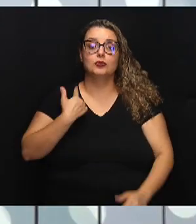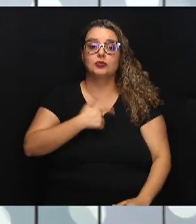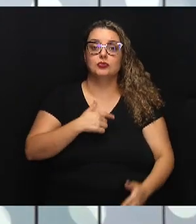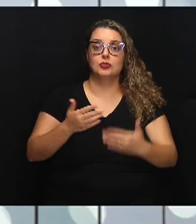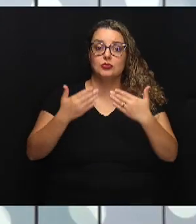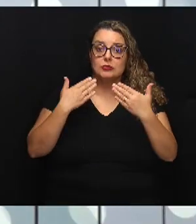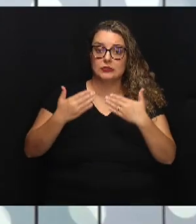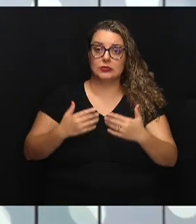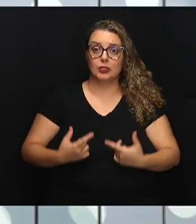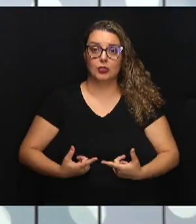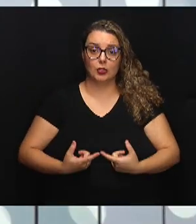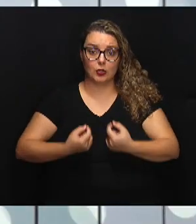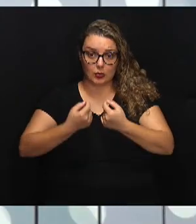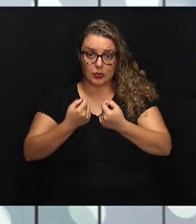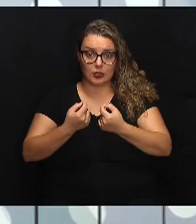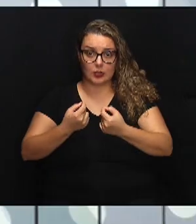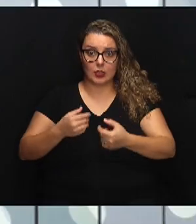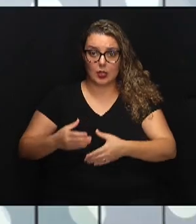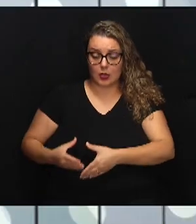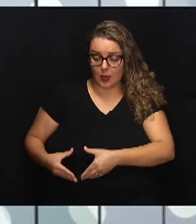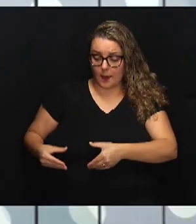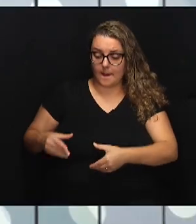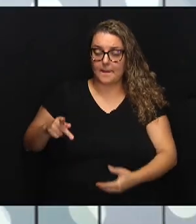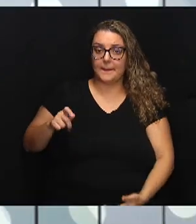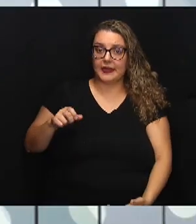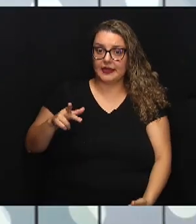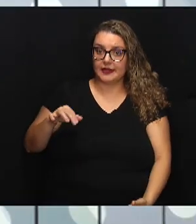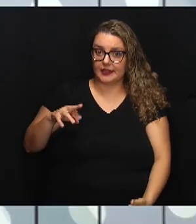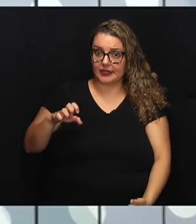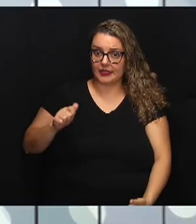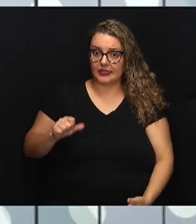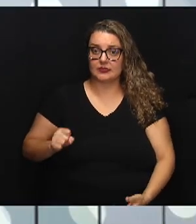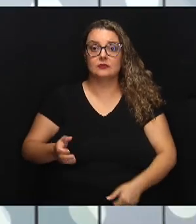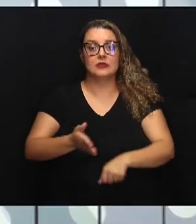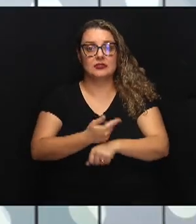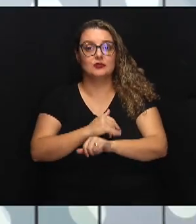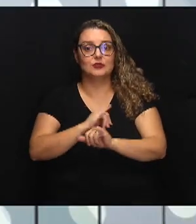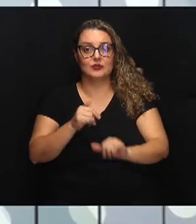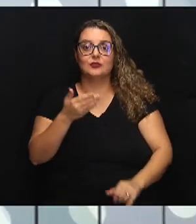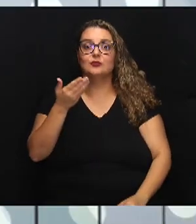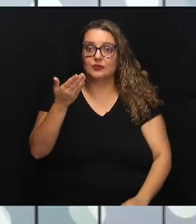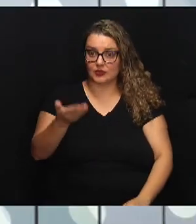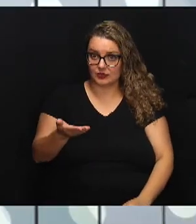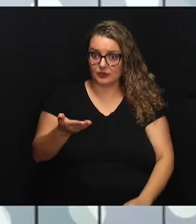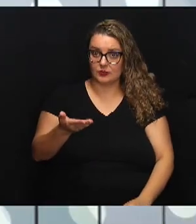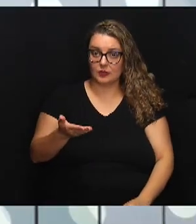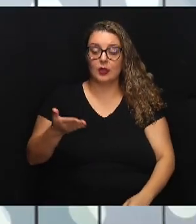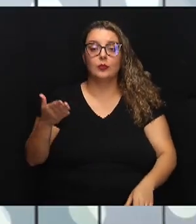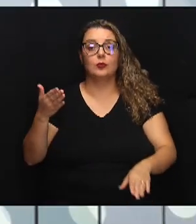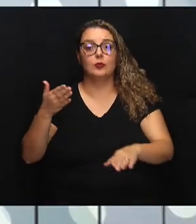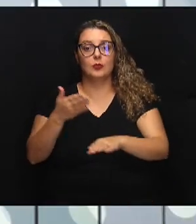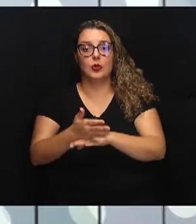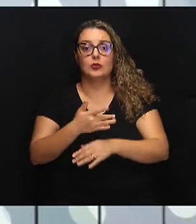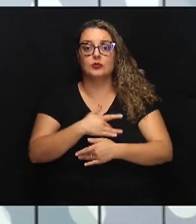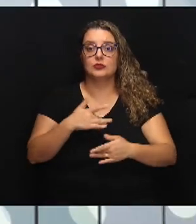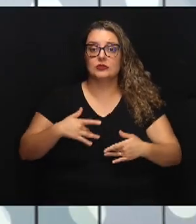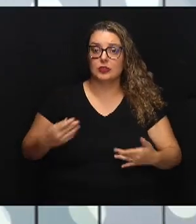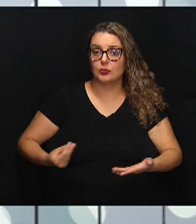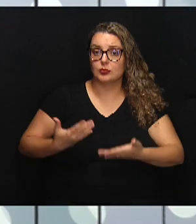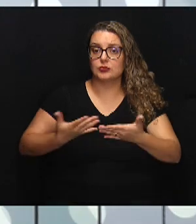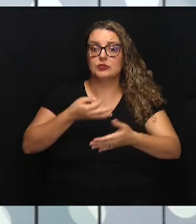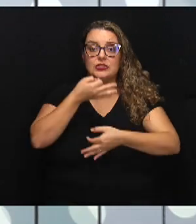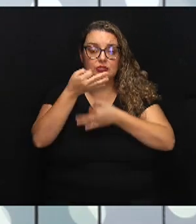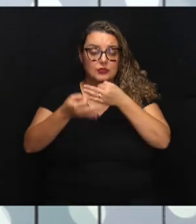sobre o câncer de pâncreas. Mas antes eu tenho um recado aí para você. Para participar do Saúde é Vida e sugerir